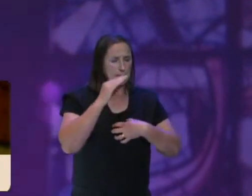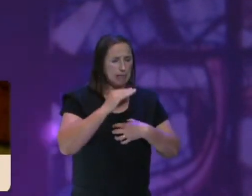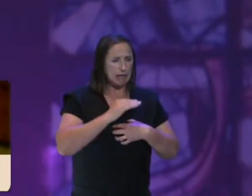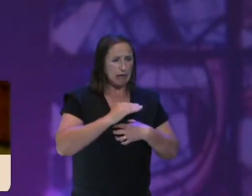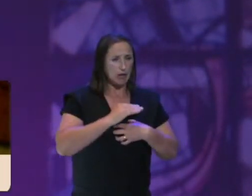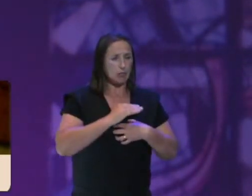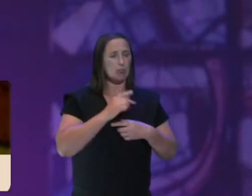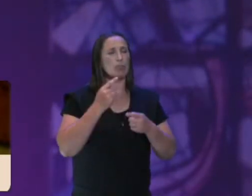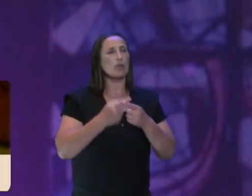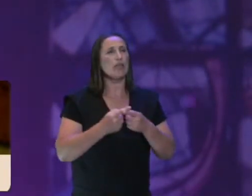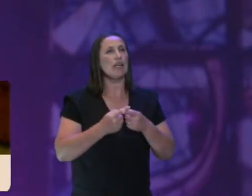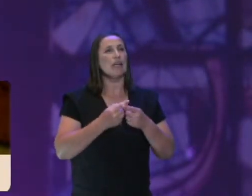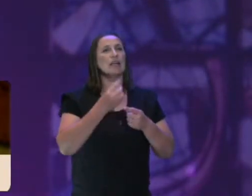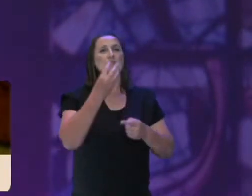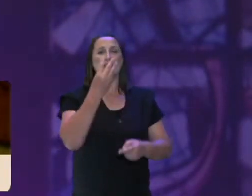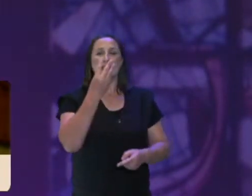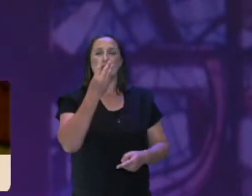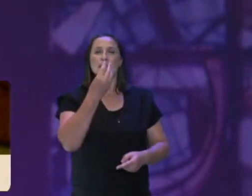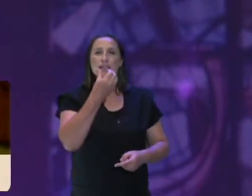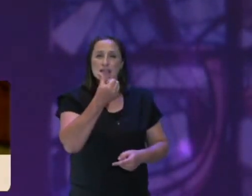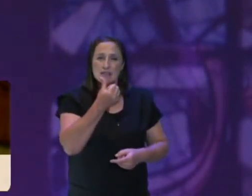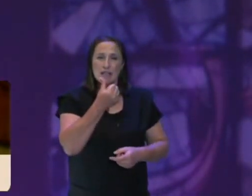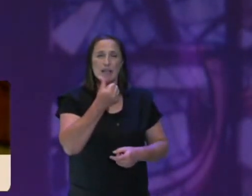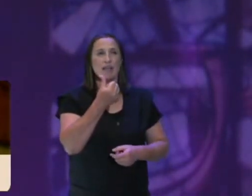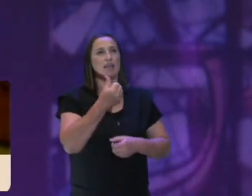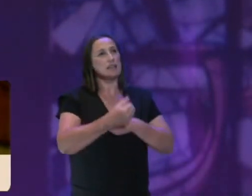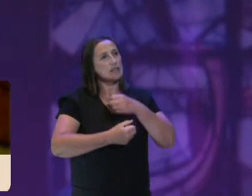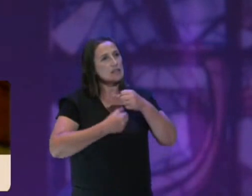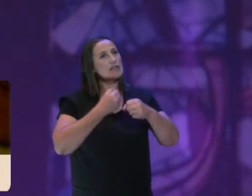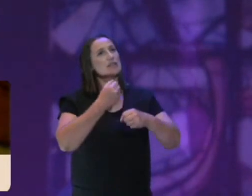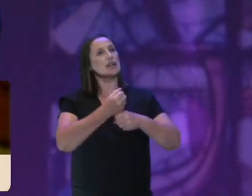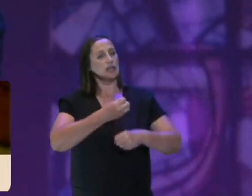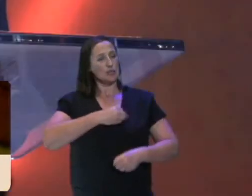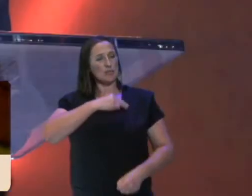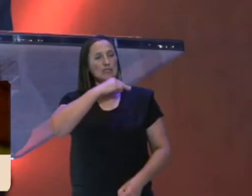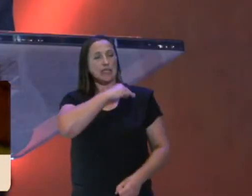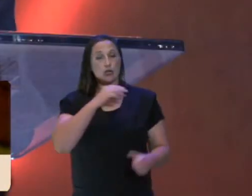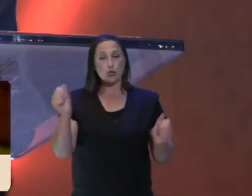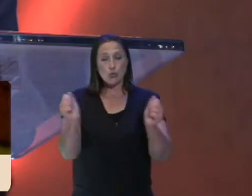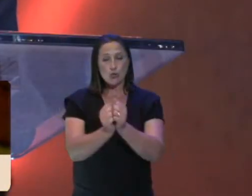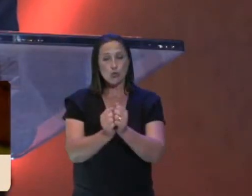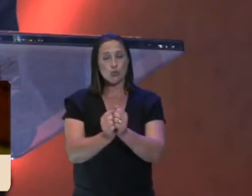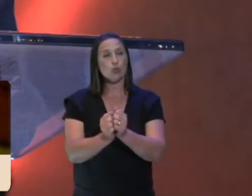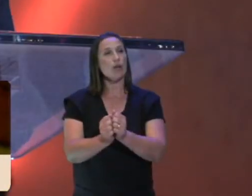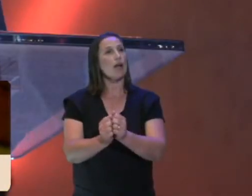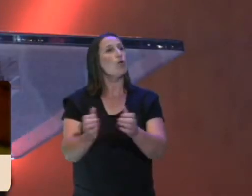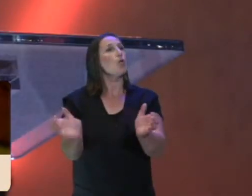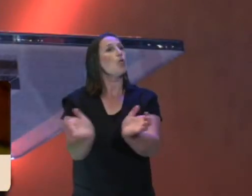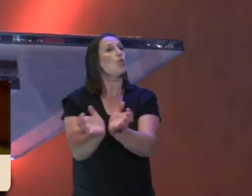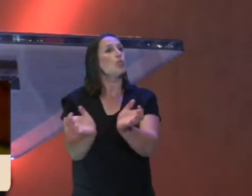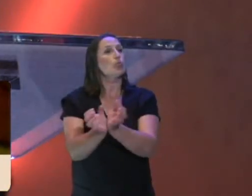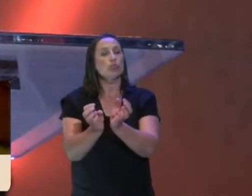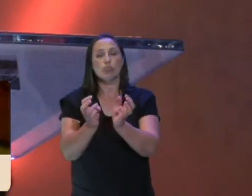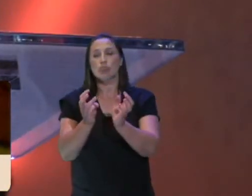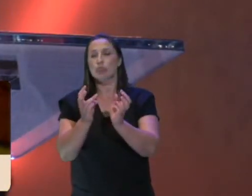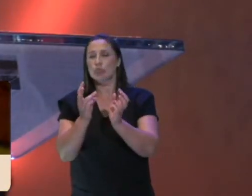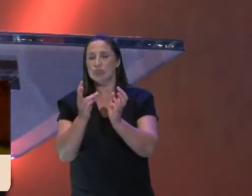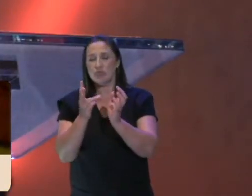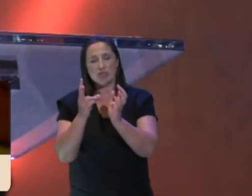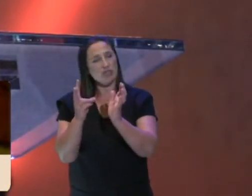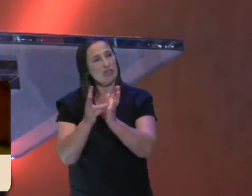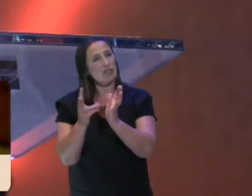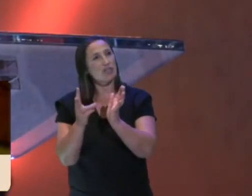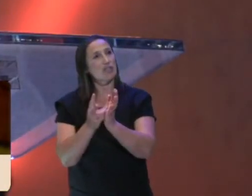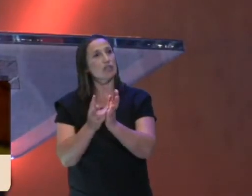36 anos de ministério, junto àqueles índios, fazendo todo esse trabalho, eu tinha